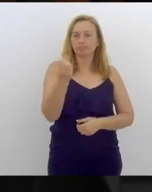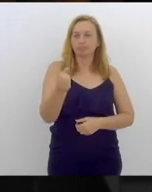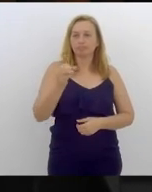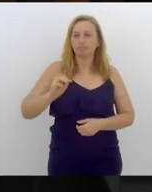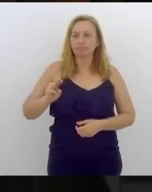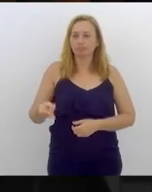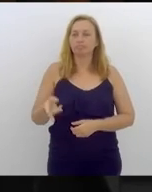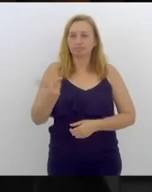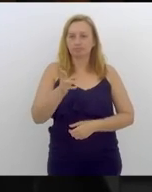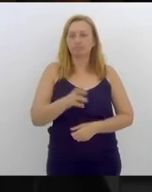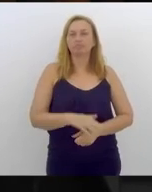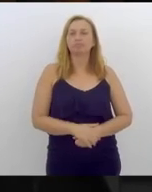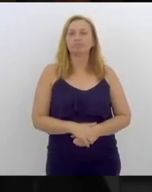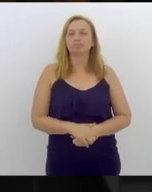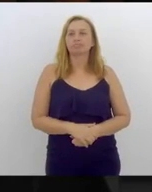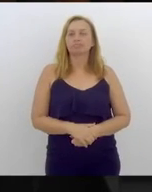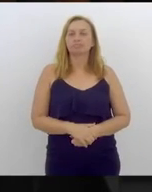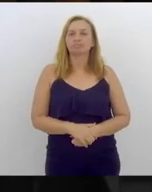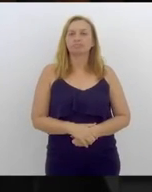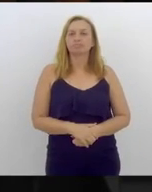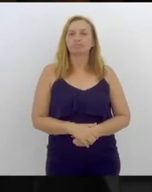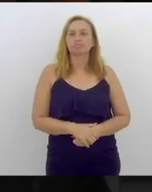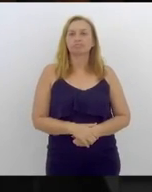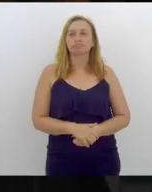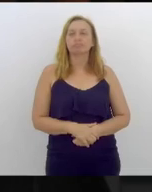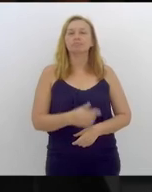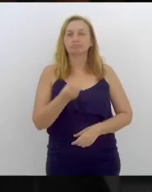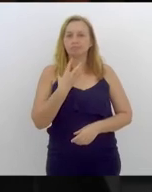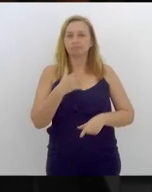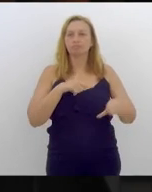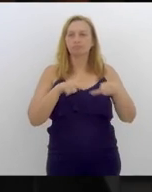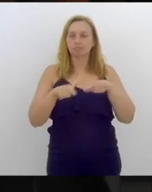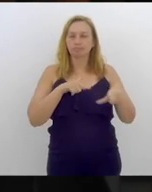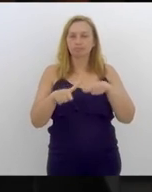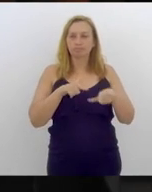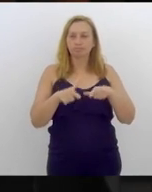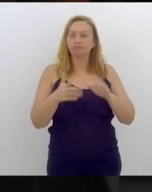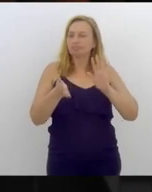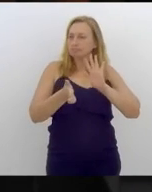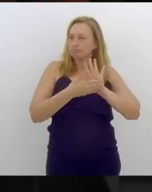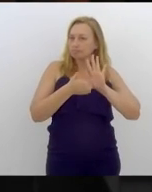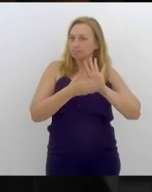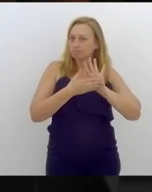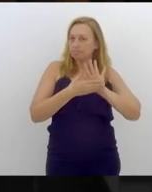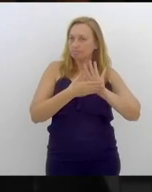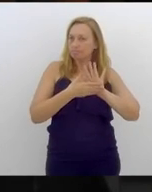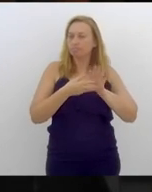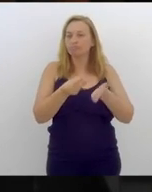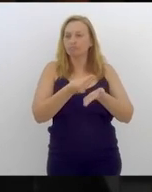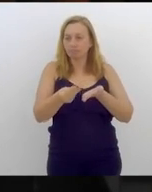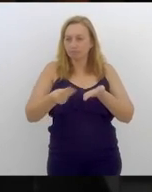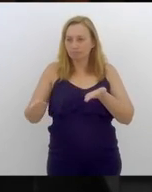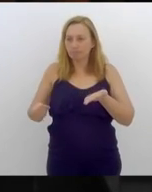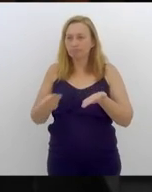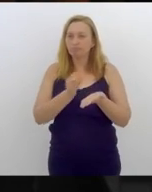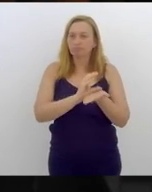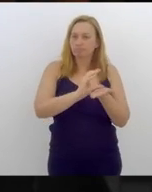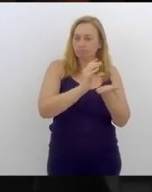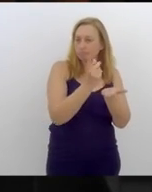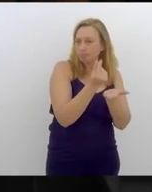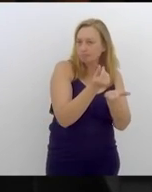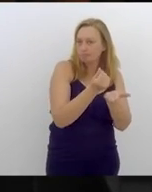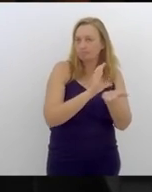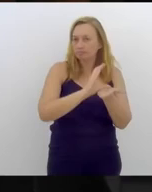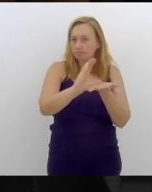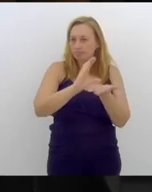milhões de reais modésse a parte fizemos um belo trabalho como uma proposta de distribuição dos recursos que passa